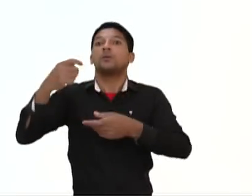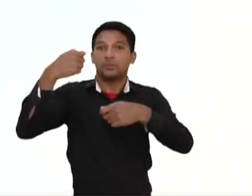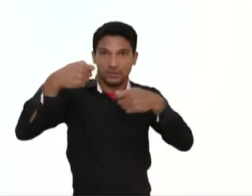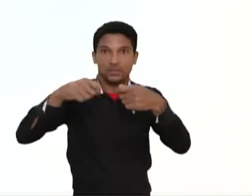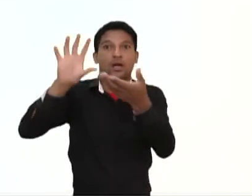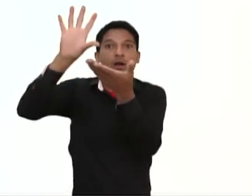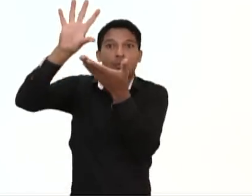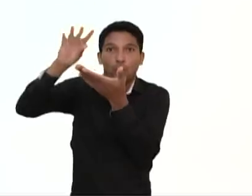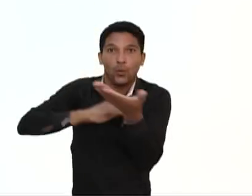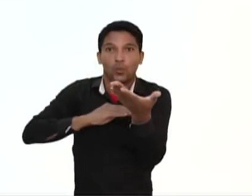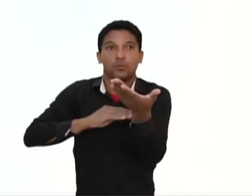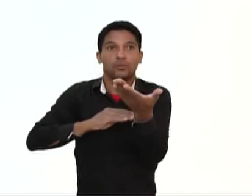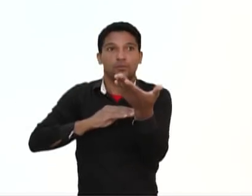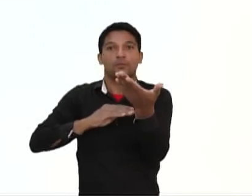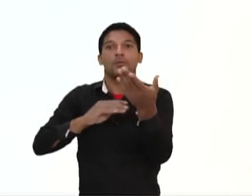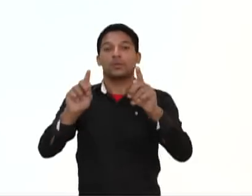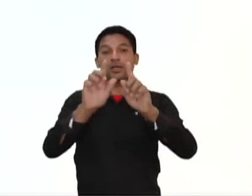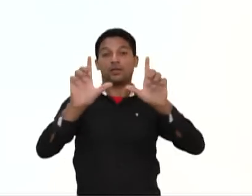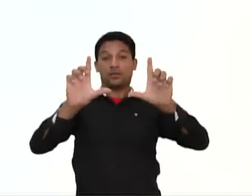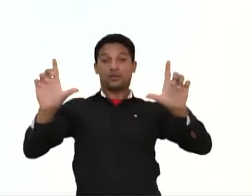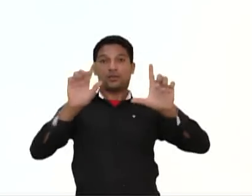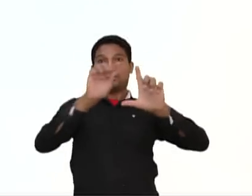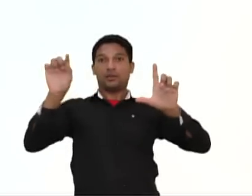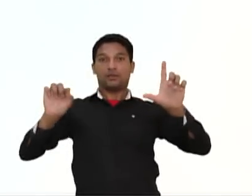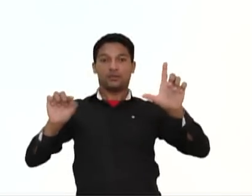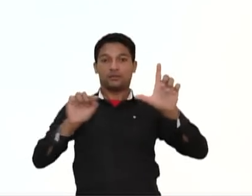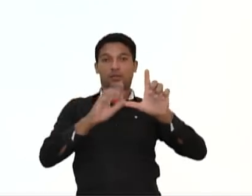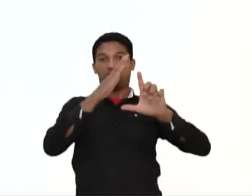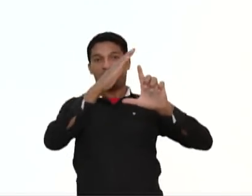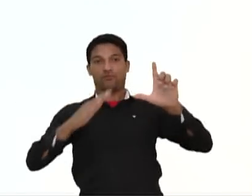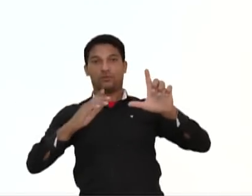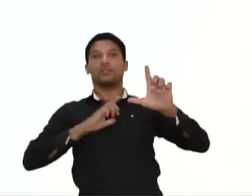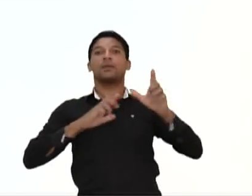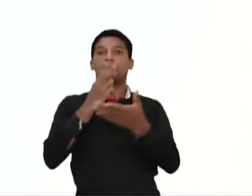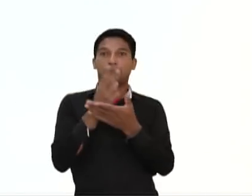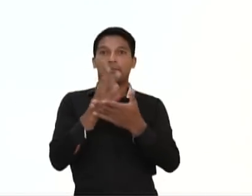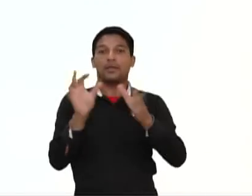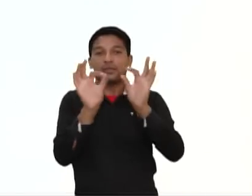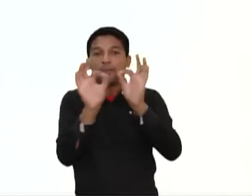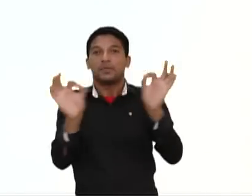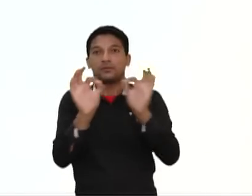falando. Que as diagonais do retângulo têm a mesma medida. Já volto.